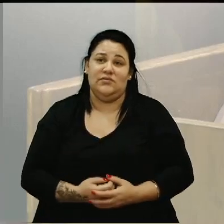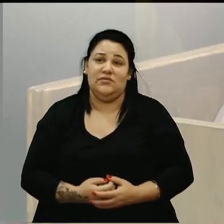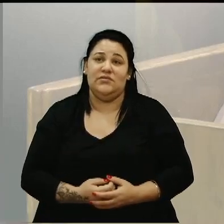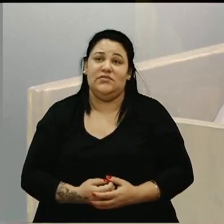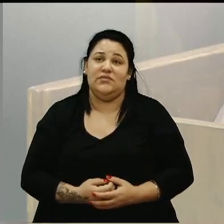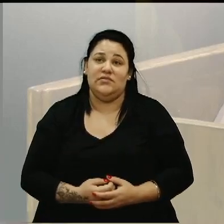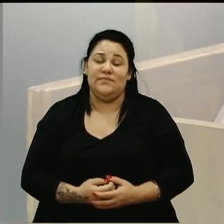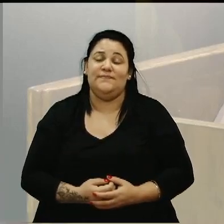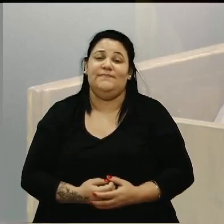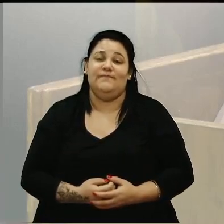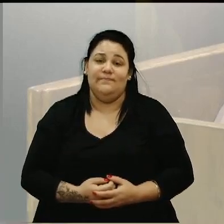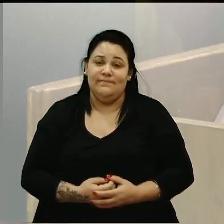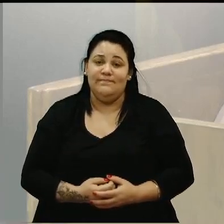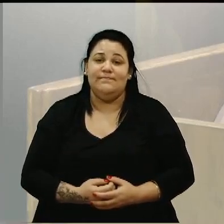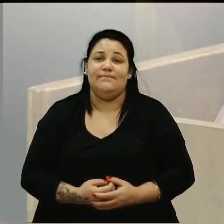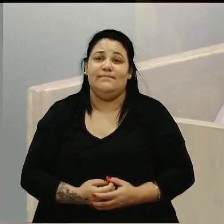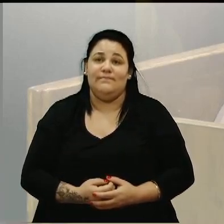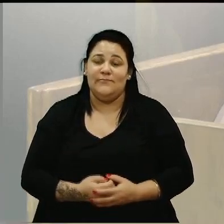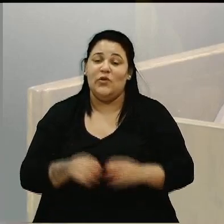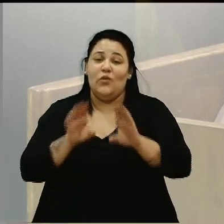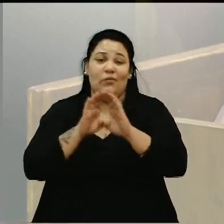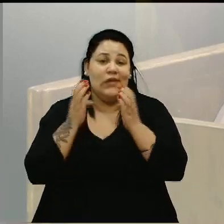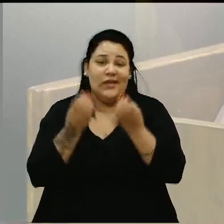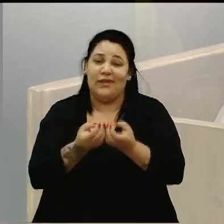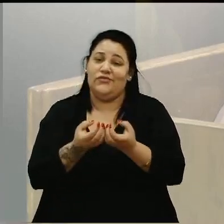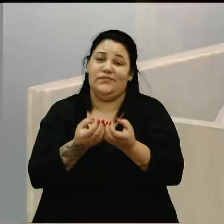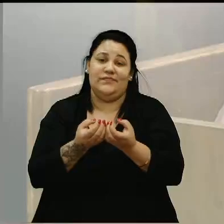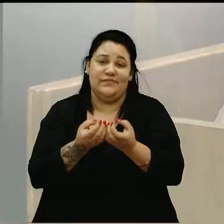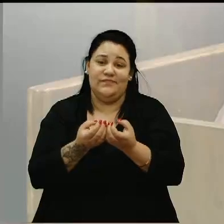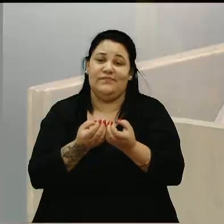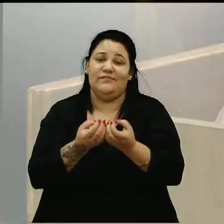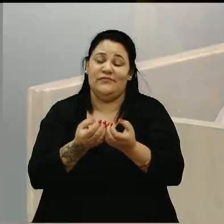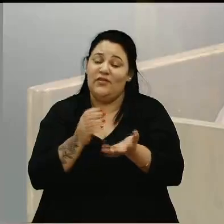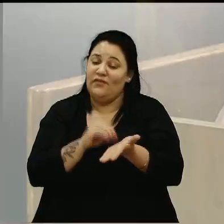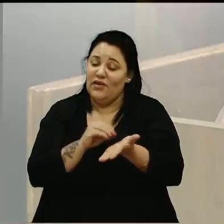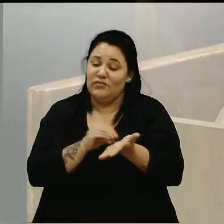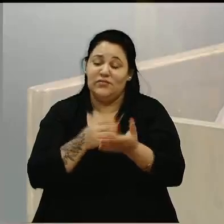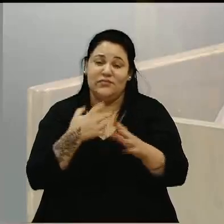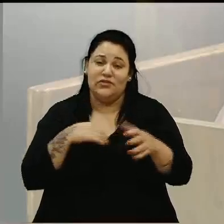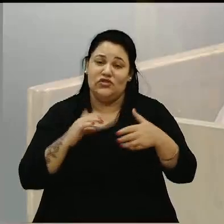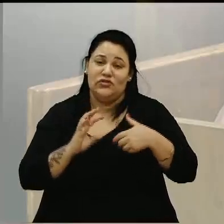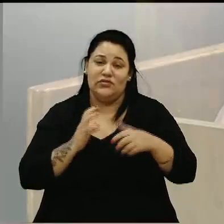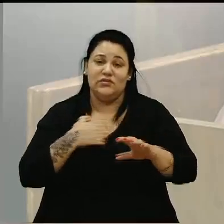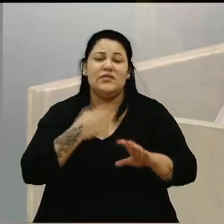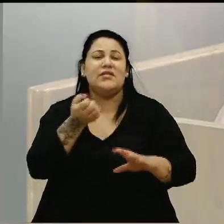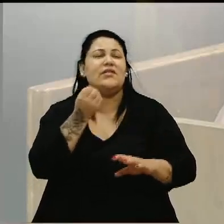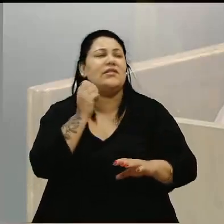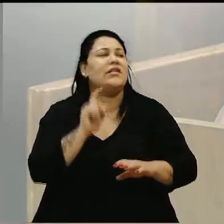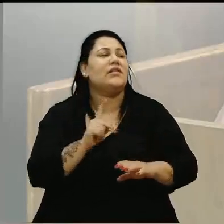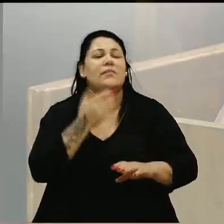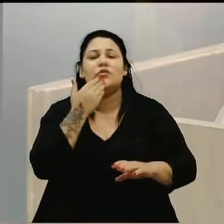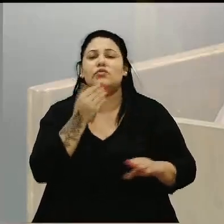de consideração com a comunidade, né? Quem me pediu a parte?